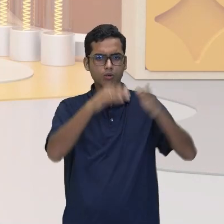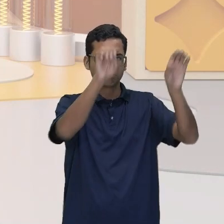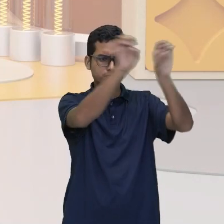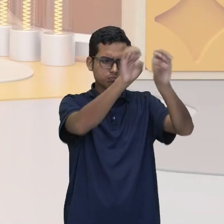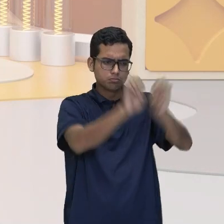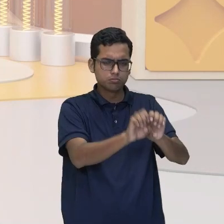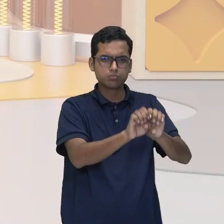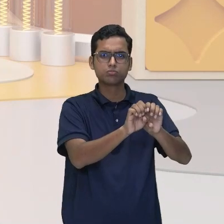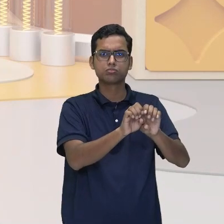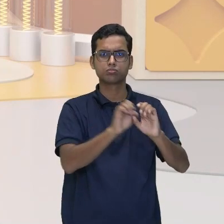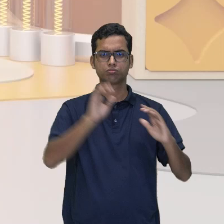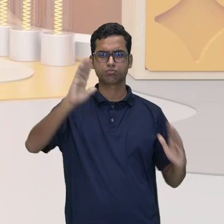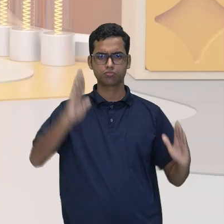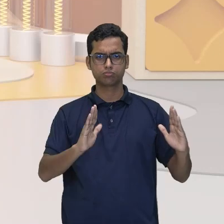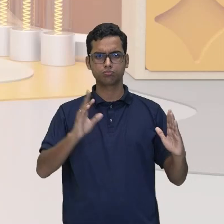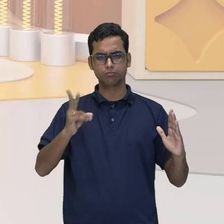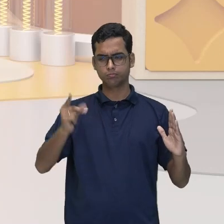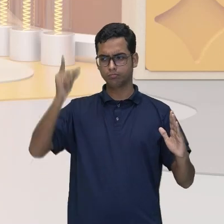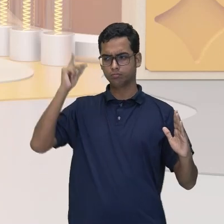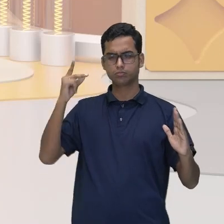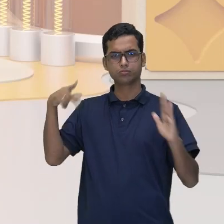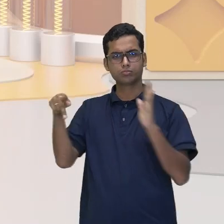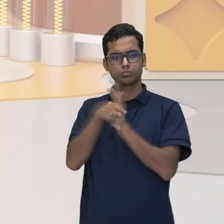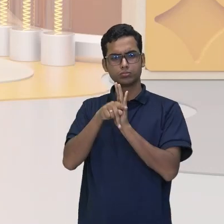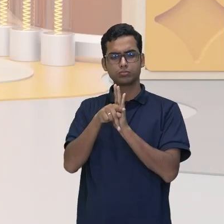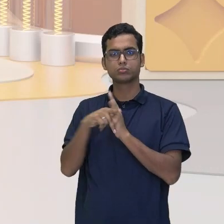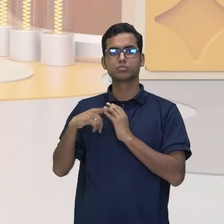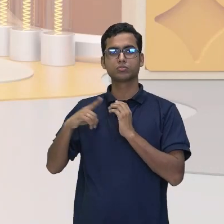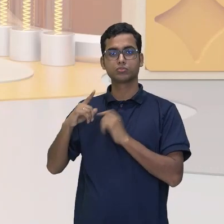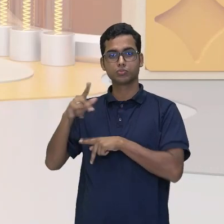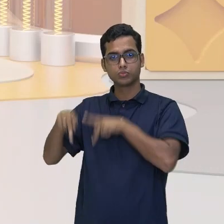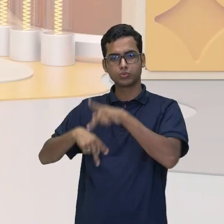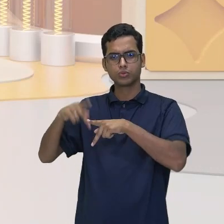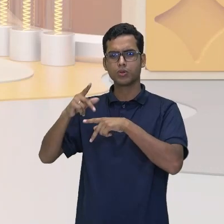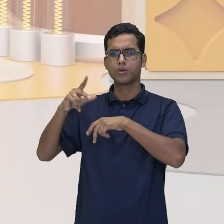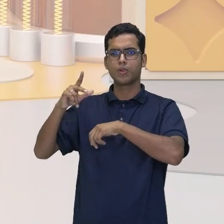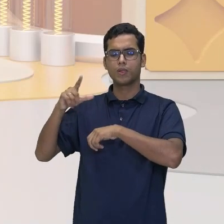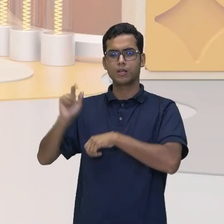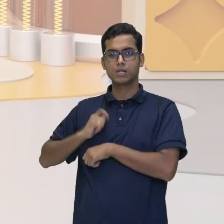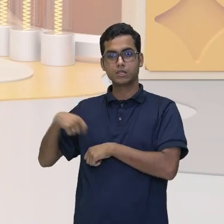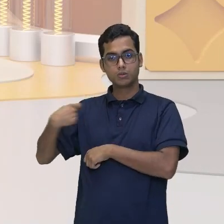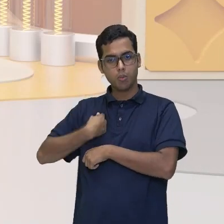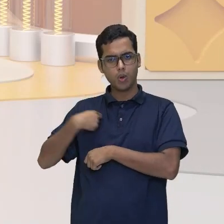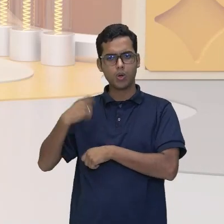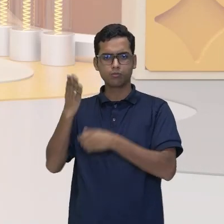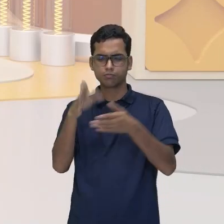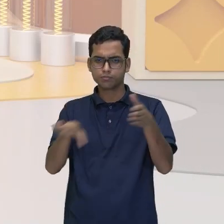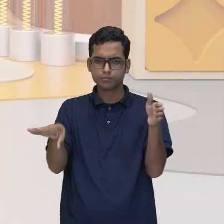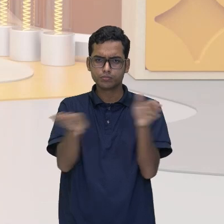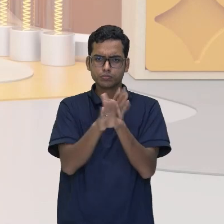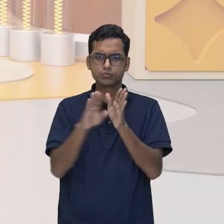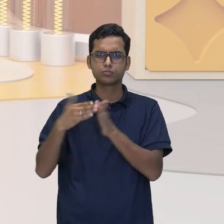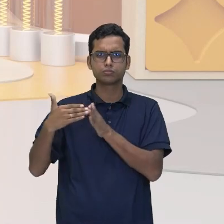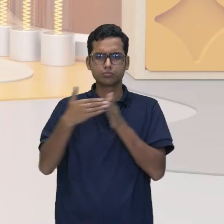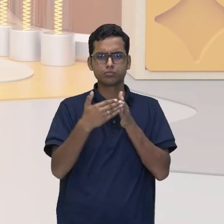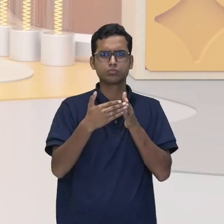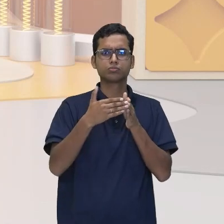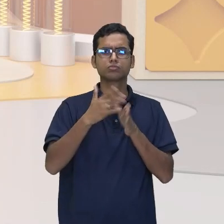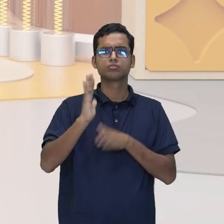estruturado para a época em que os espanhóis chegaram a essa região. Então, esses espanhóis já tinham